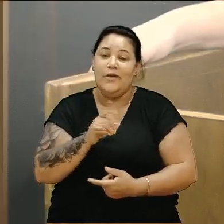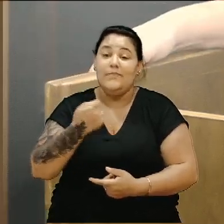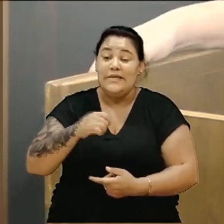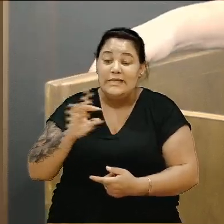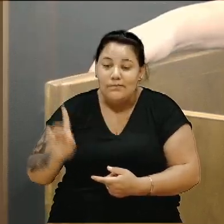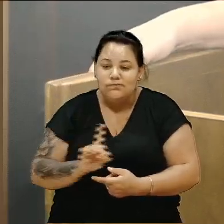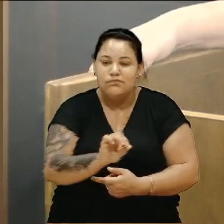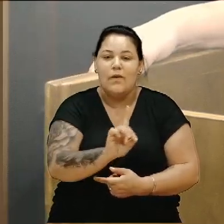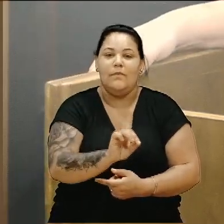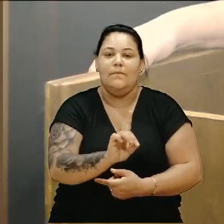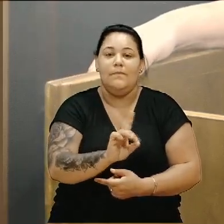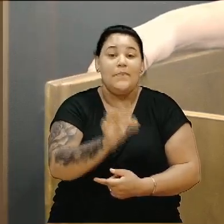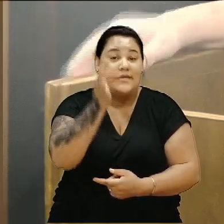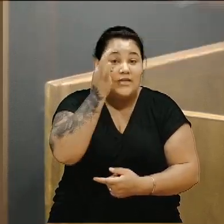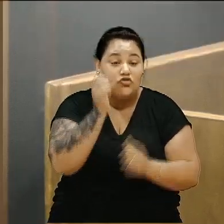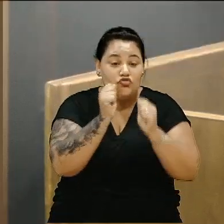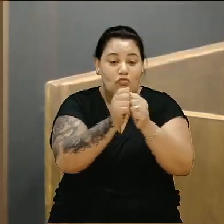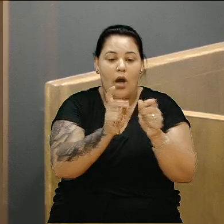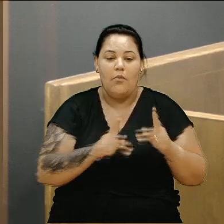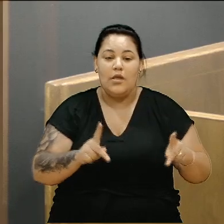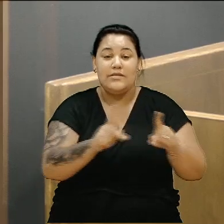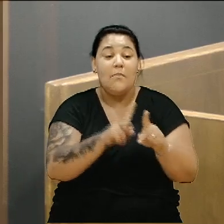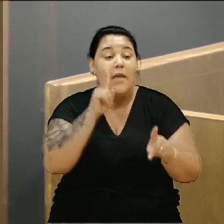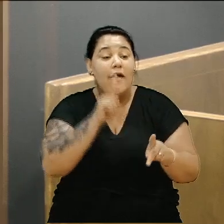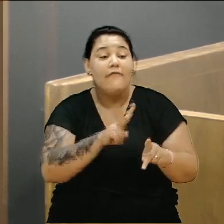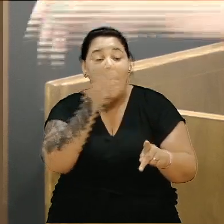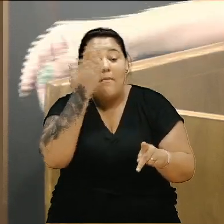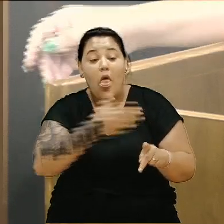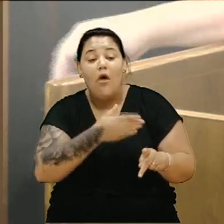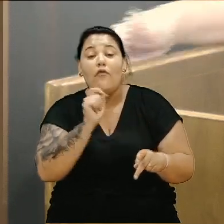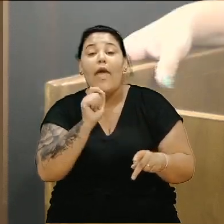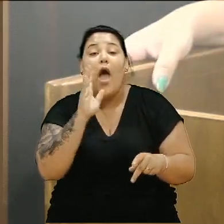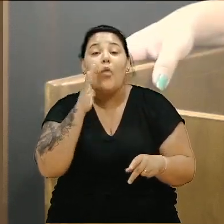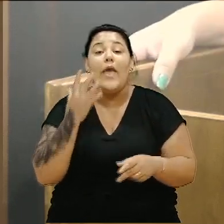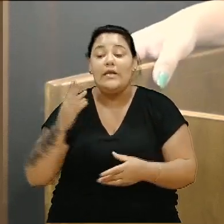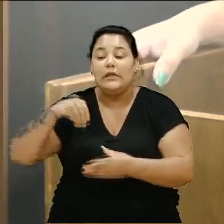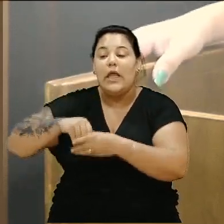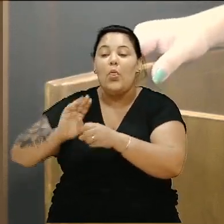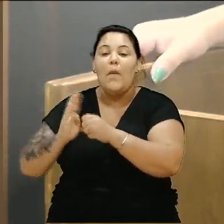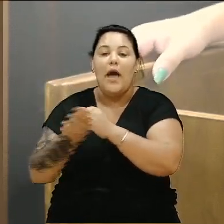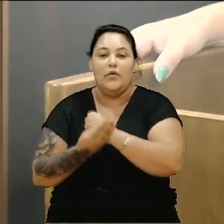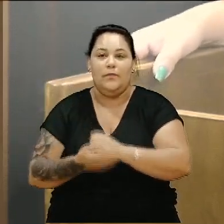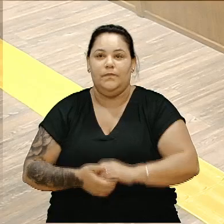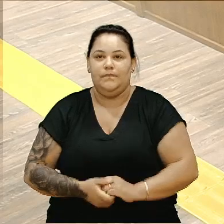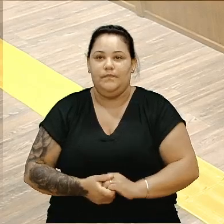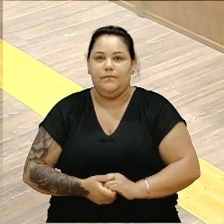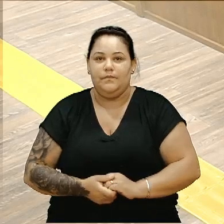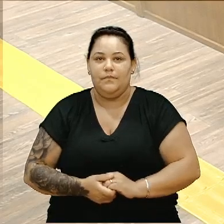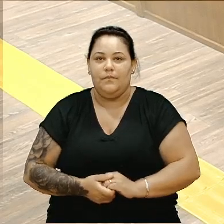verificar a situação. Declaração de líder, presidente.